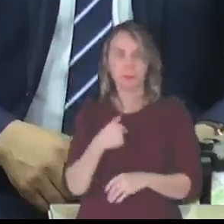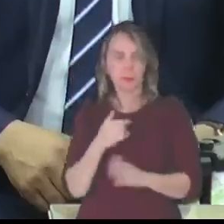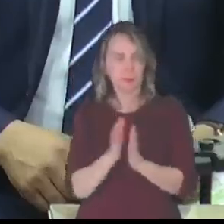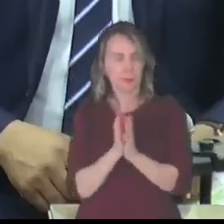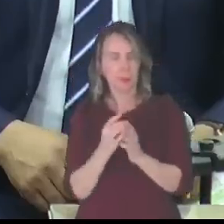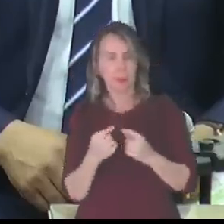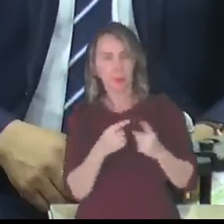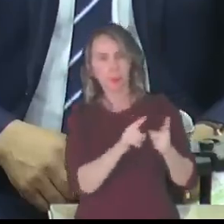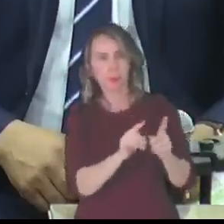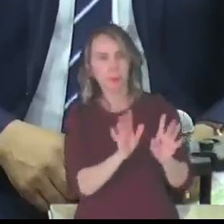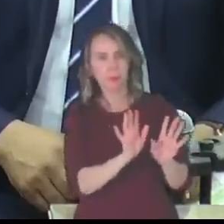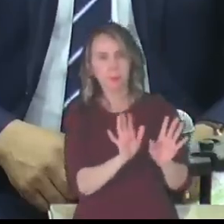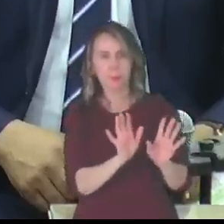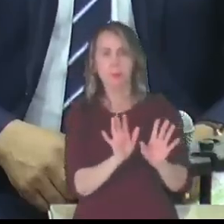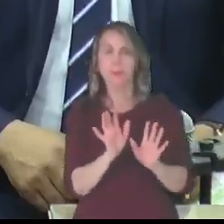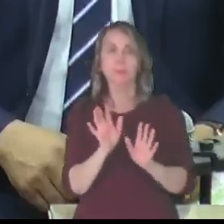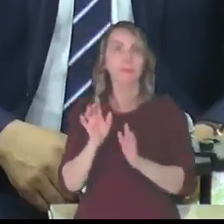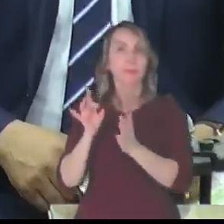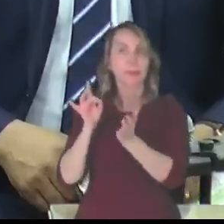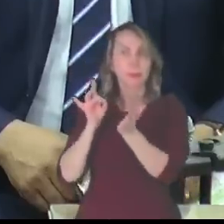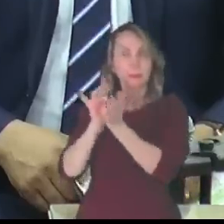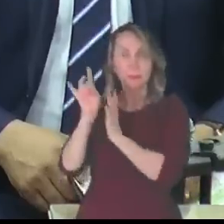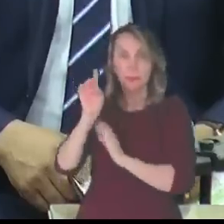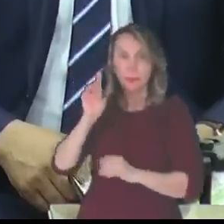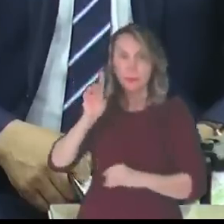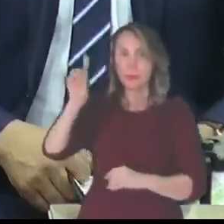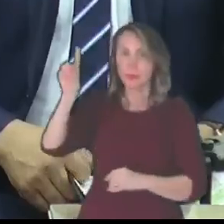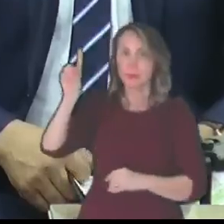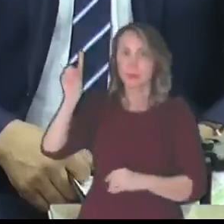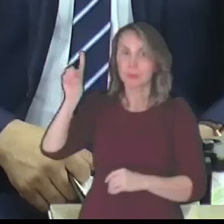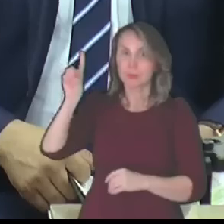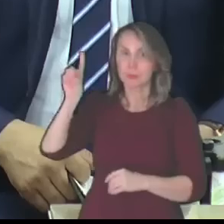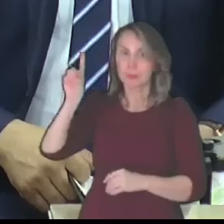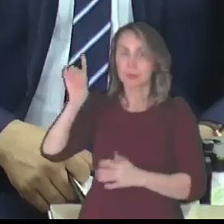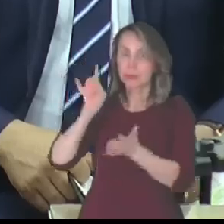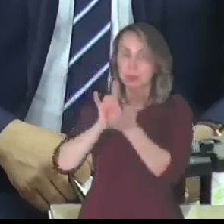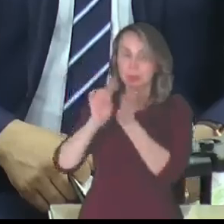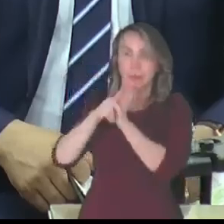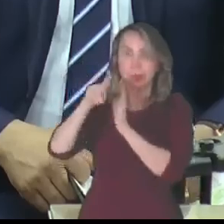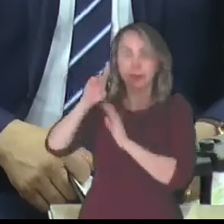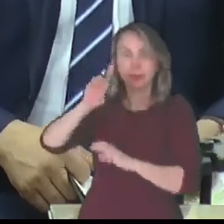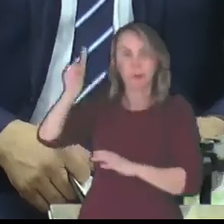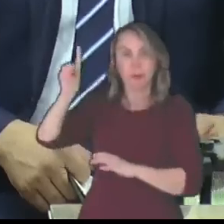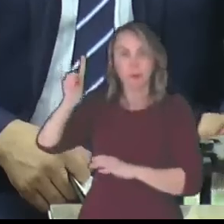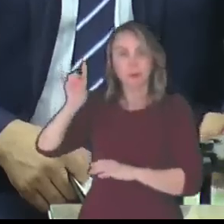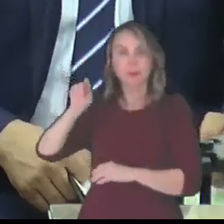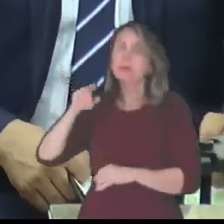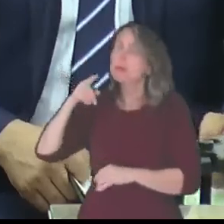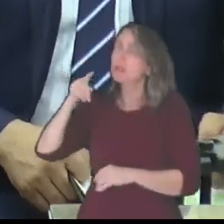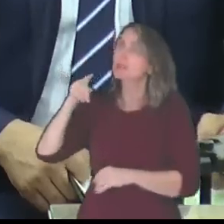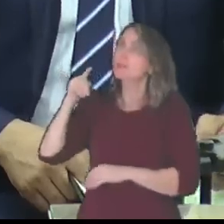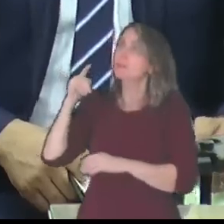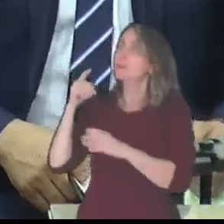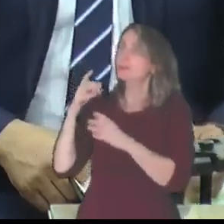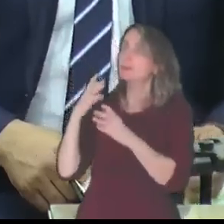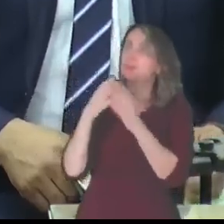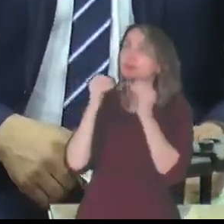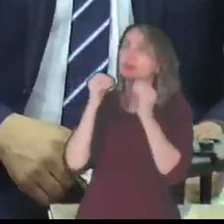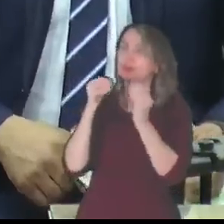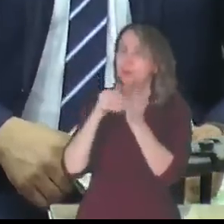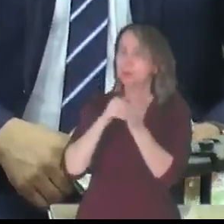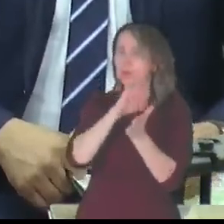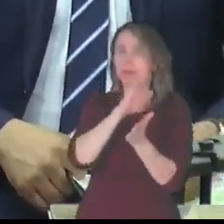eu estou orando contra os inimigos de Deus sejam dissipados os teus inimigos fugirão diante dele aqueles que o